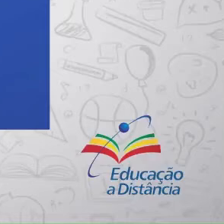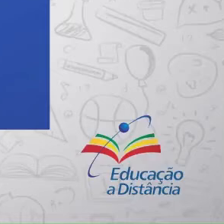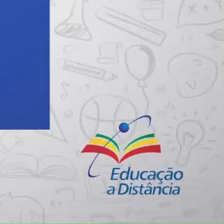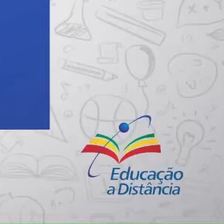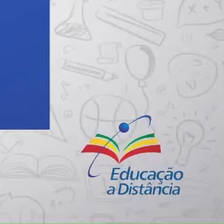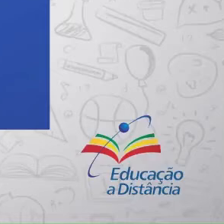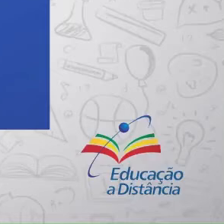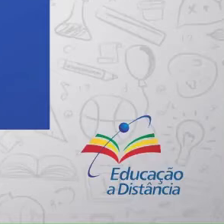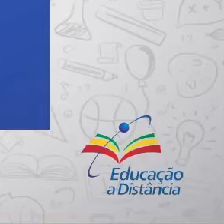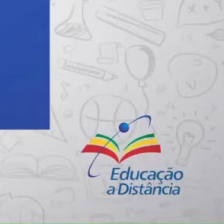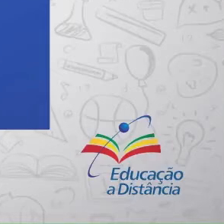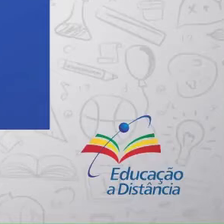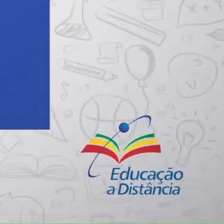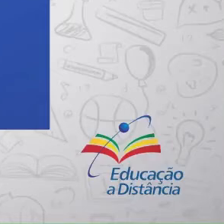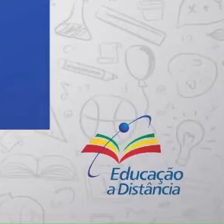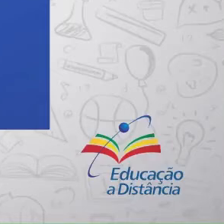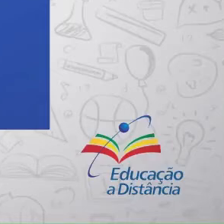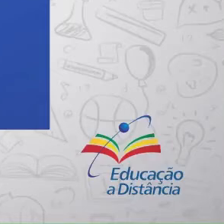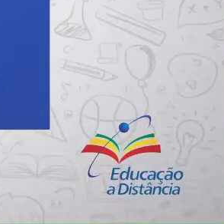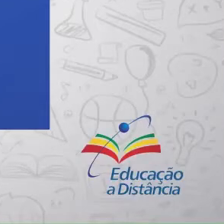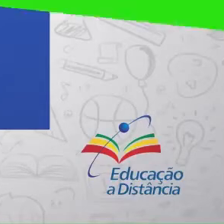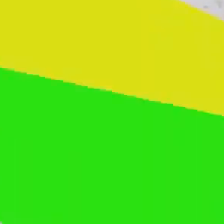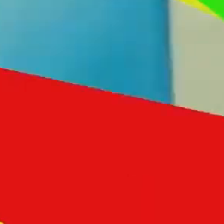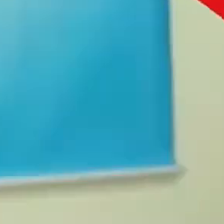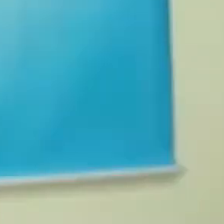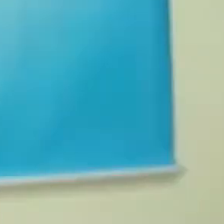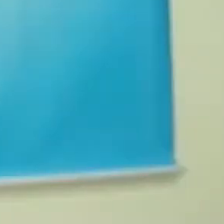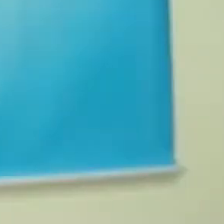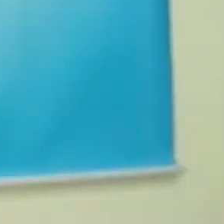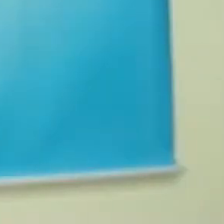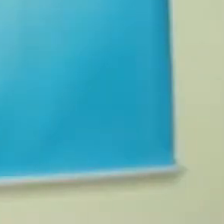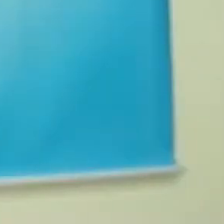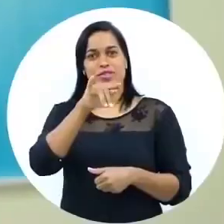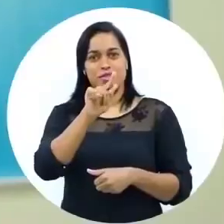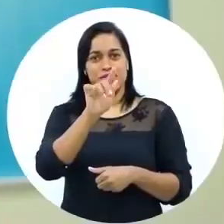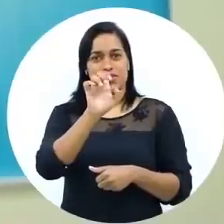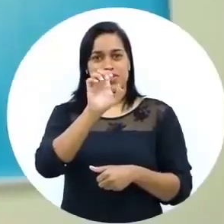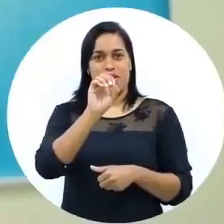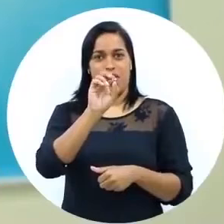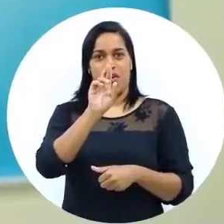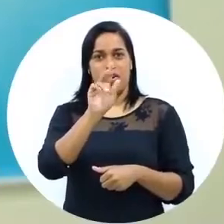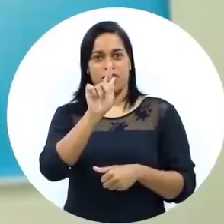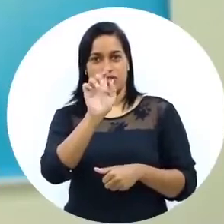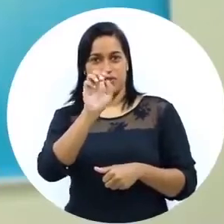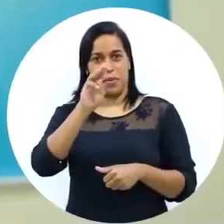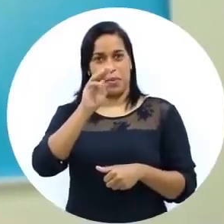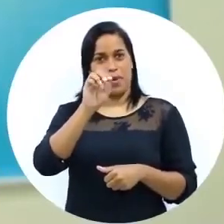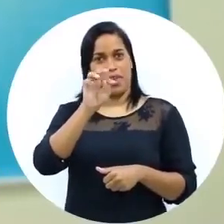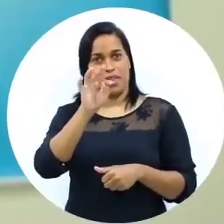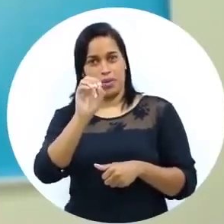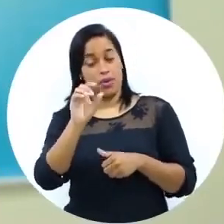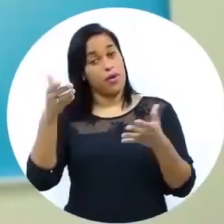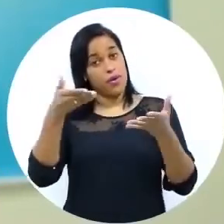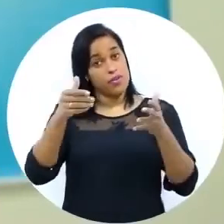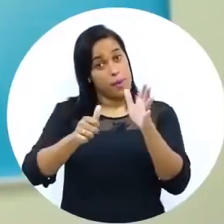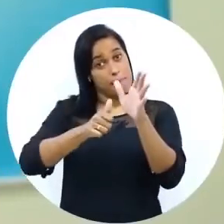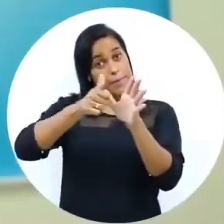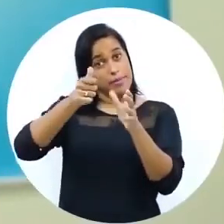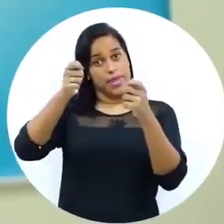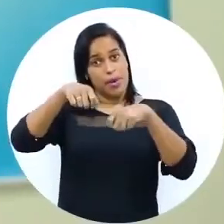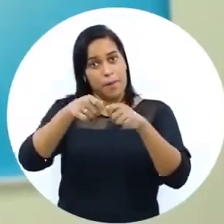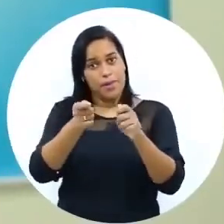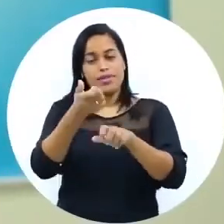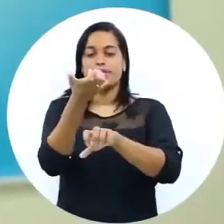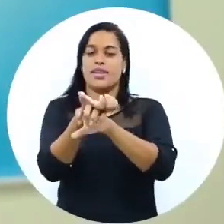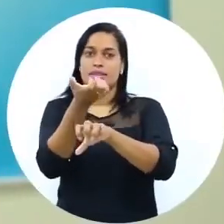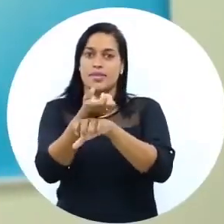de desenvolver um comportamento empreendedor. Eu sou o professor Jorge Bento. Nós vamos começar hoje com a primeira competência da